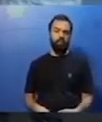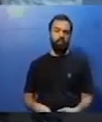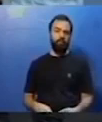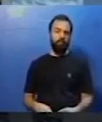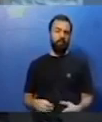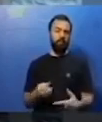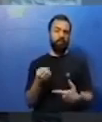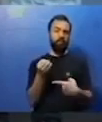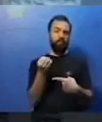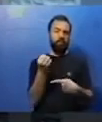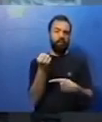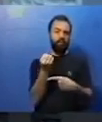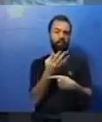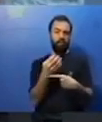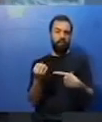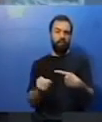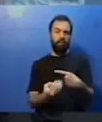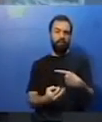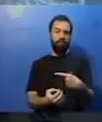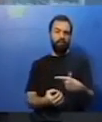divisão.